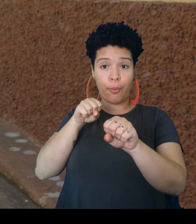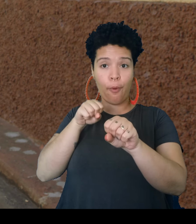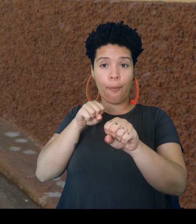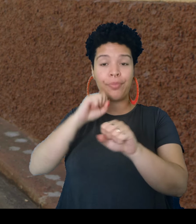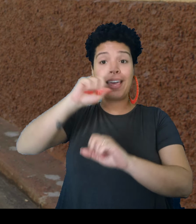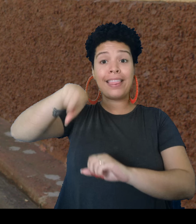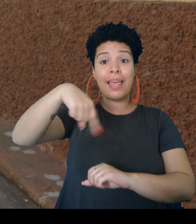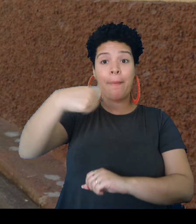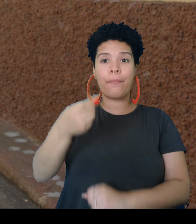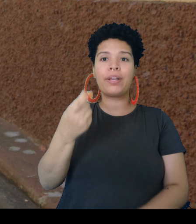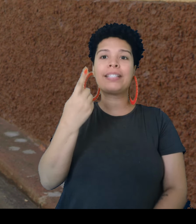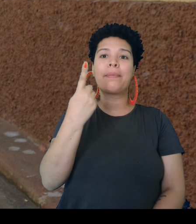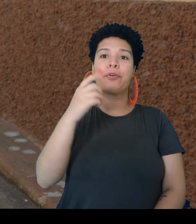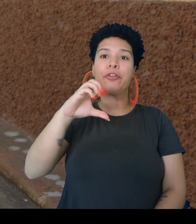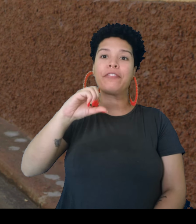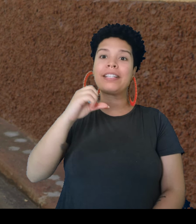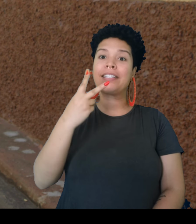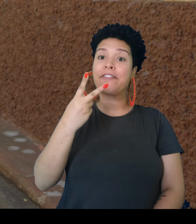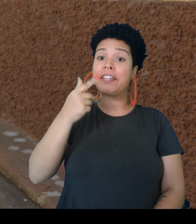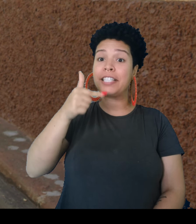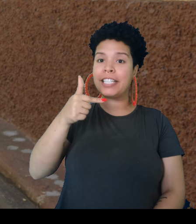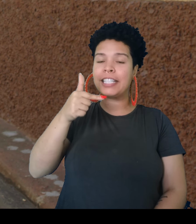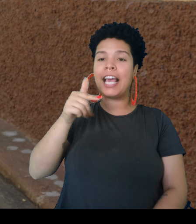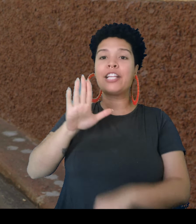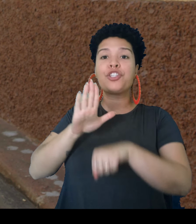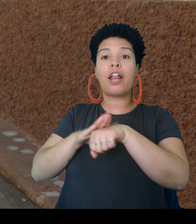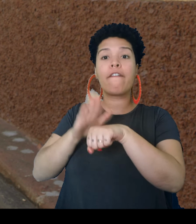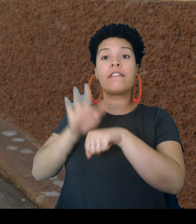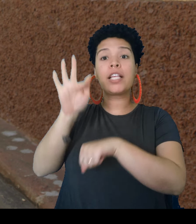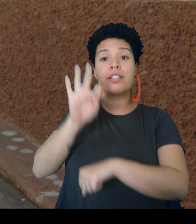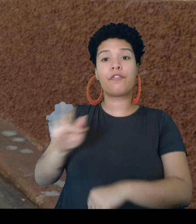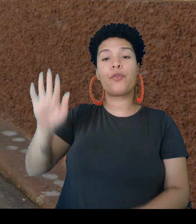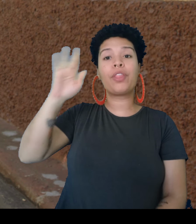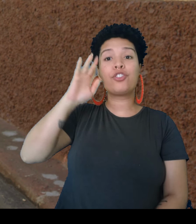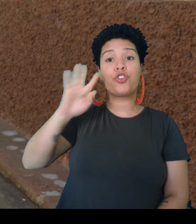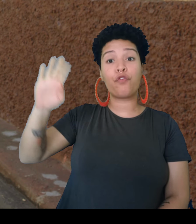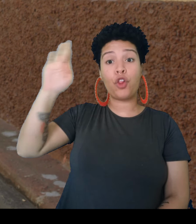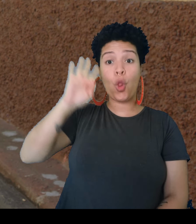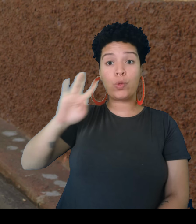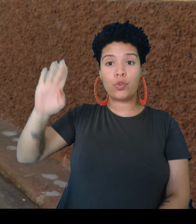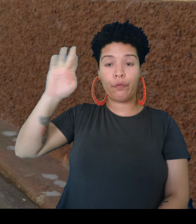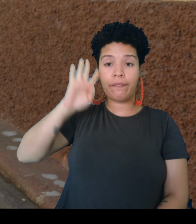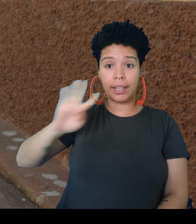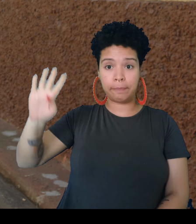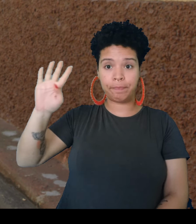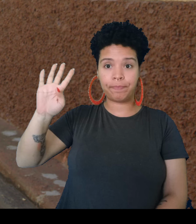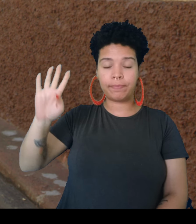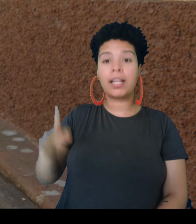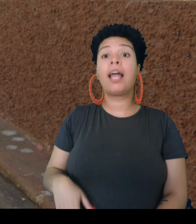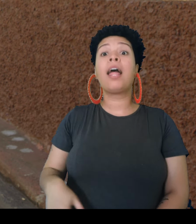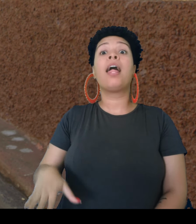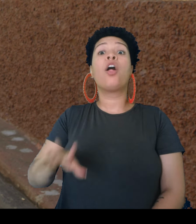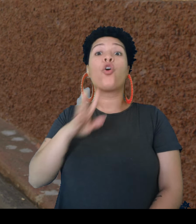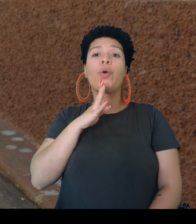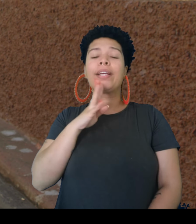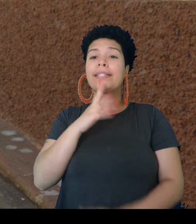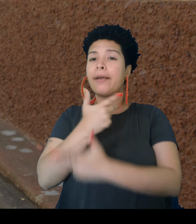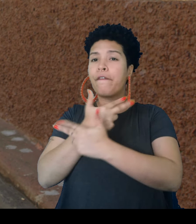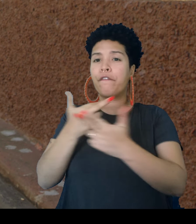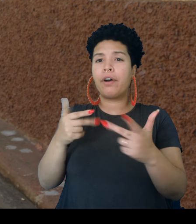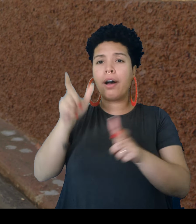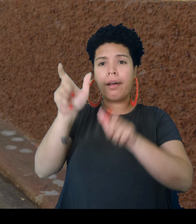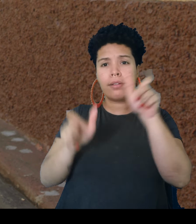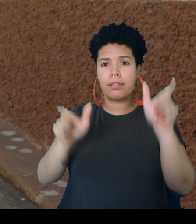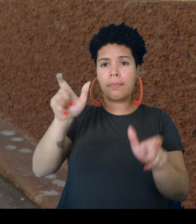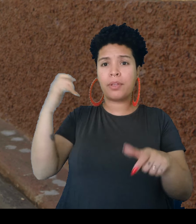no curso de filosofia na Universidade de Sorbonne, onde conheceu diversos intelectuais, dentre eles Jean-Paul Sartre, com